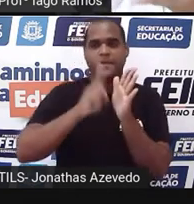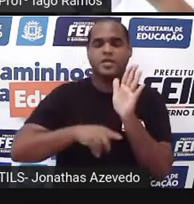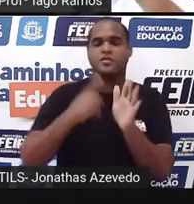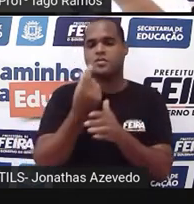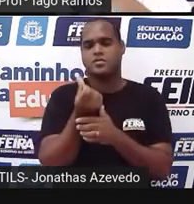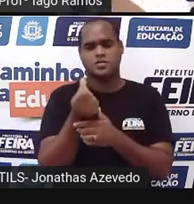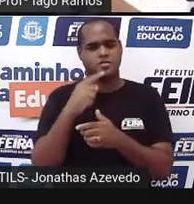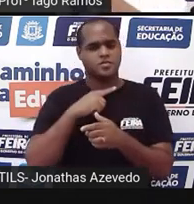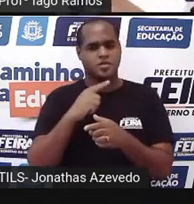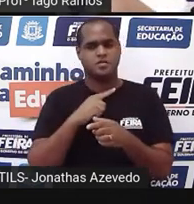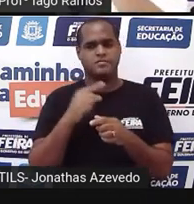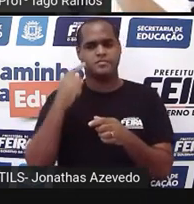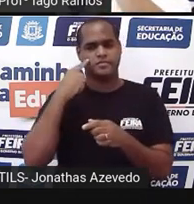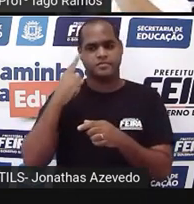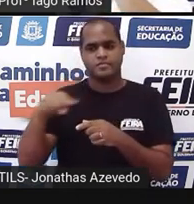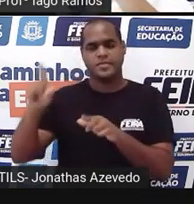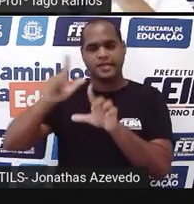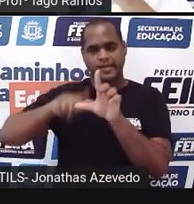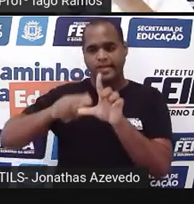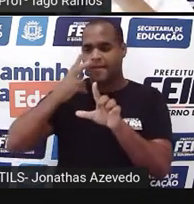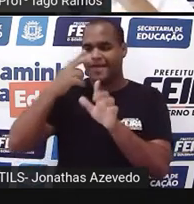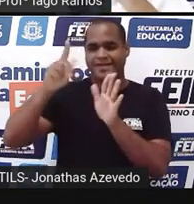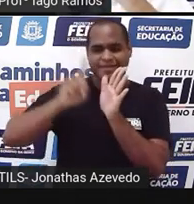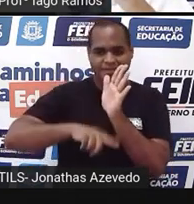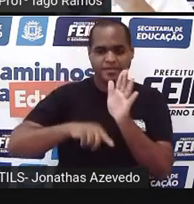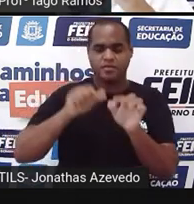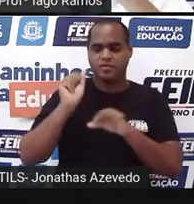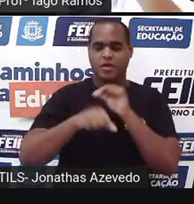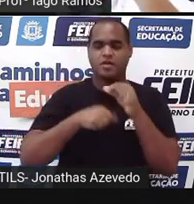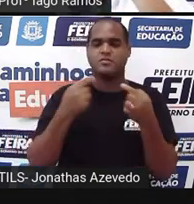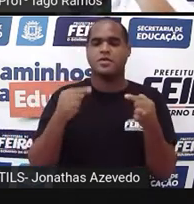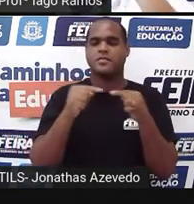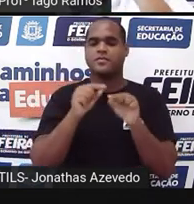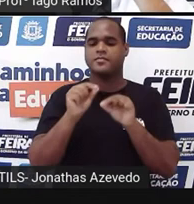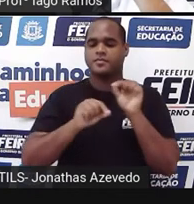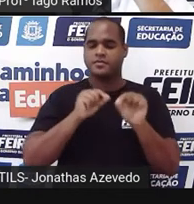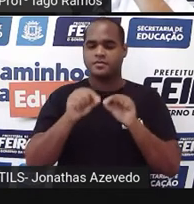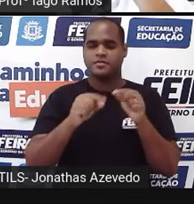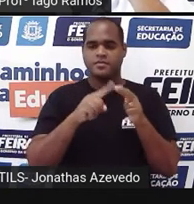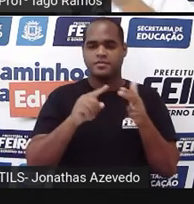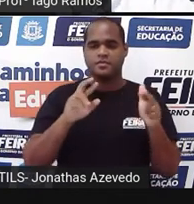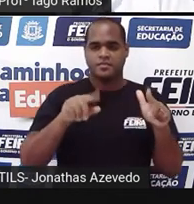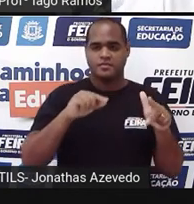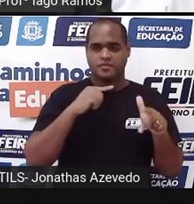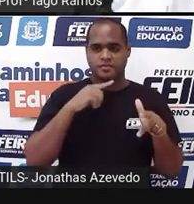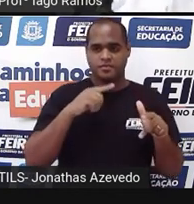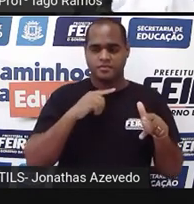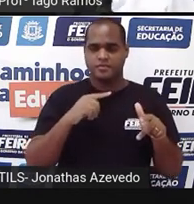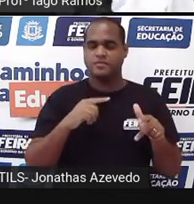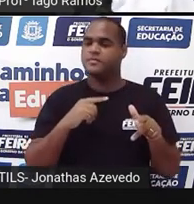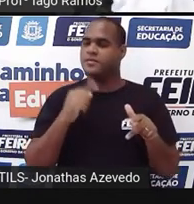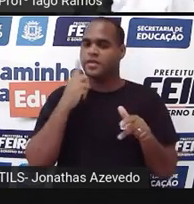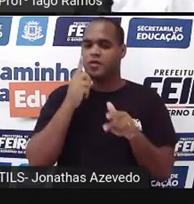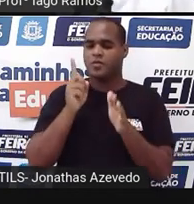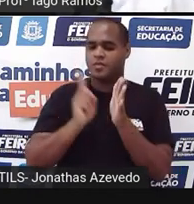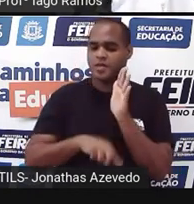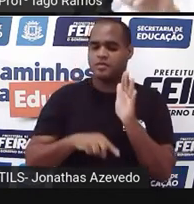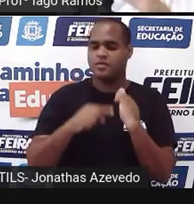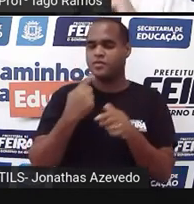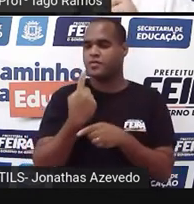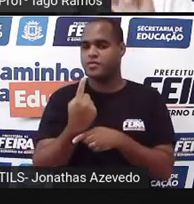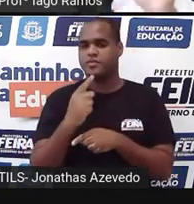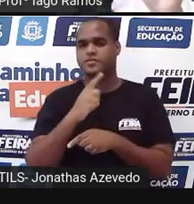quando essa parte da letra tá negativa o que é que a gente faz para ficar positiva multiplica por menos um